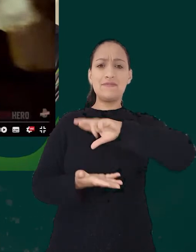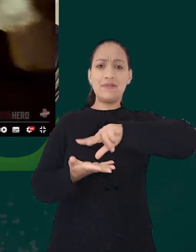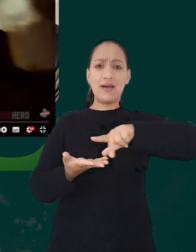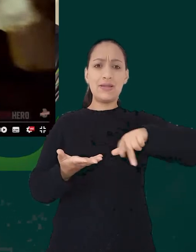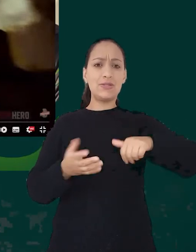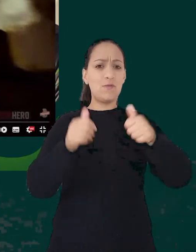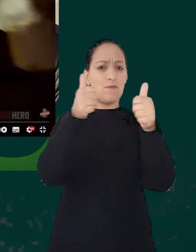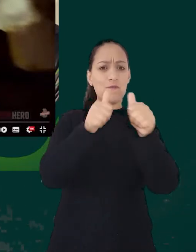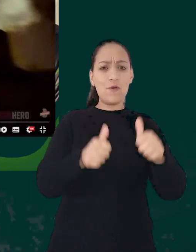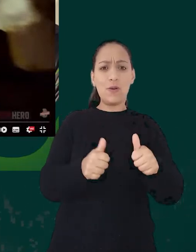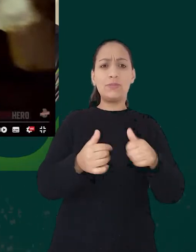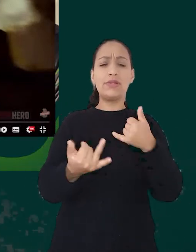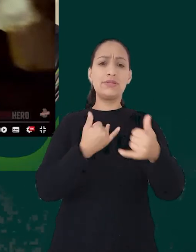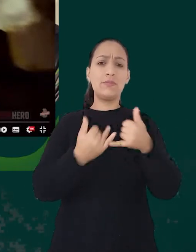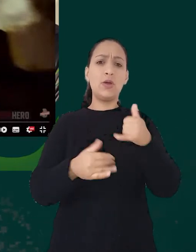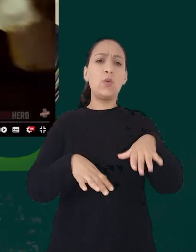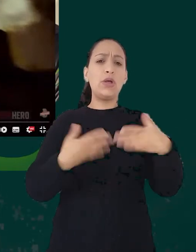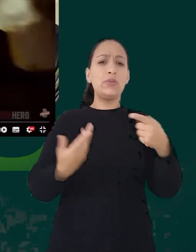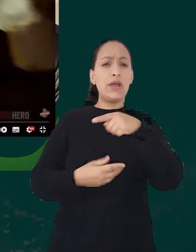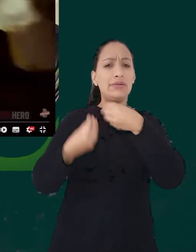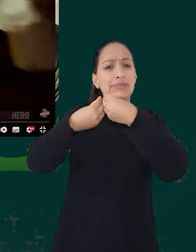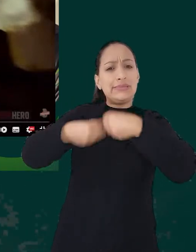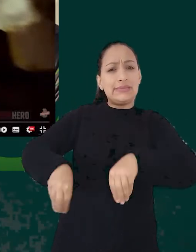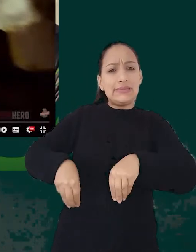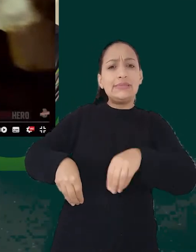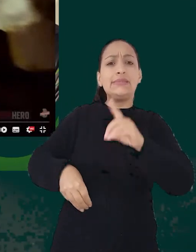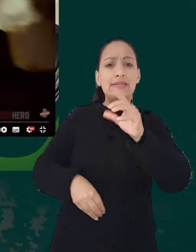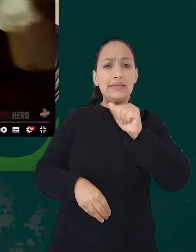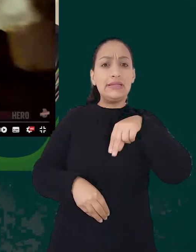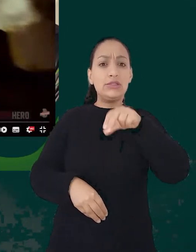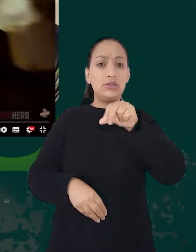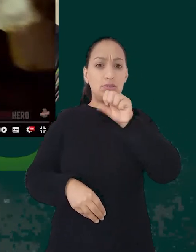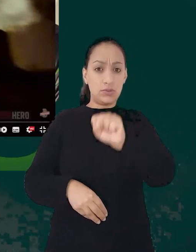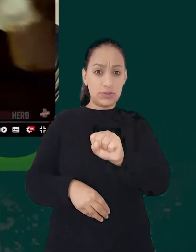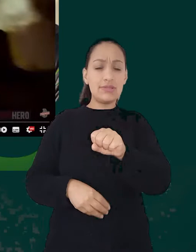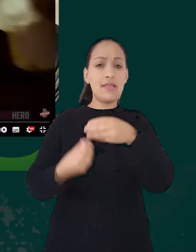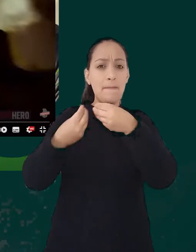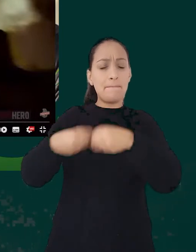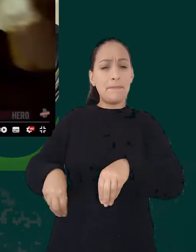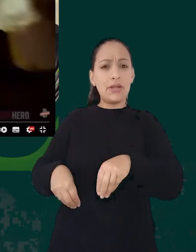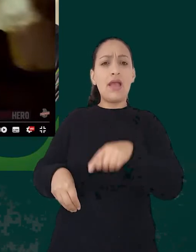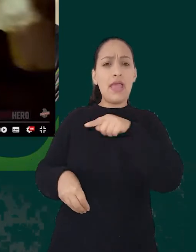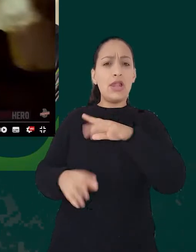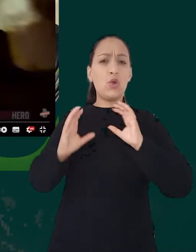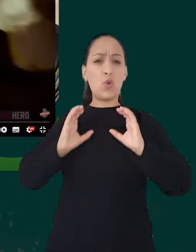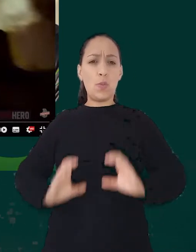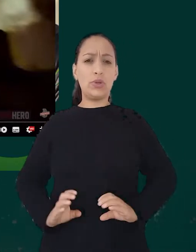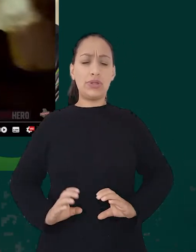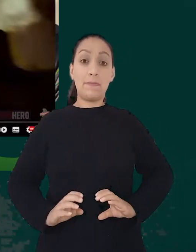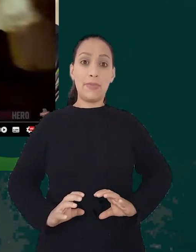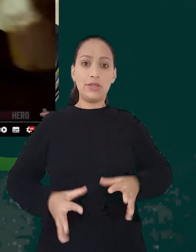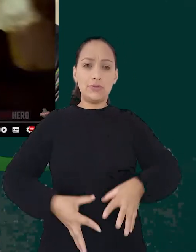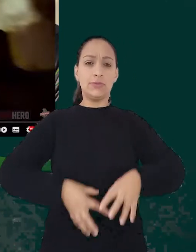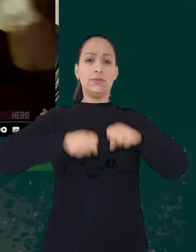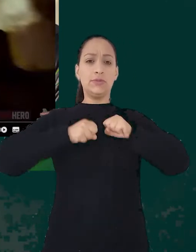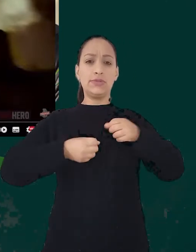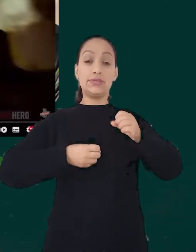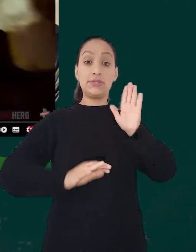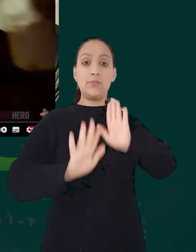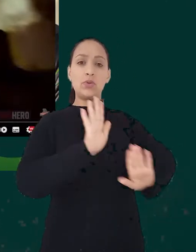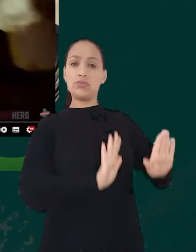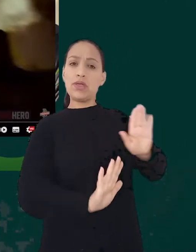Quando ele toma muitos danos, ele ele toma um comportamento mais de se proteger. Quando ele